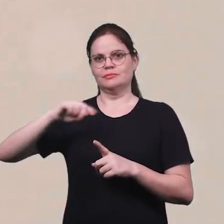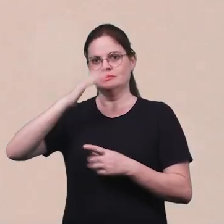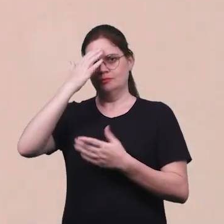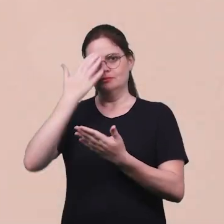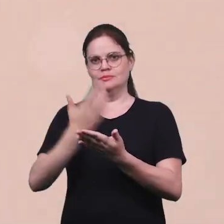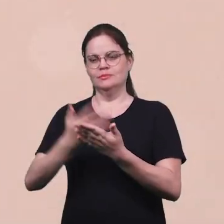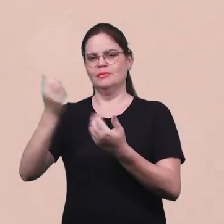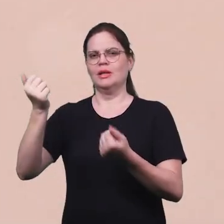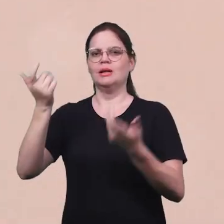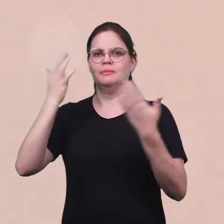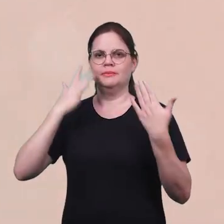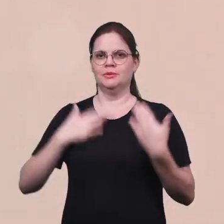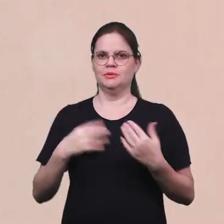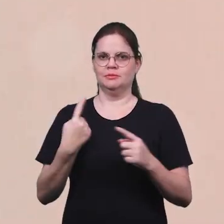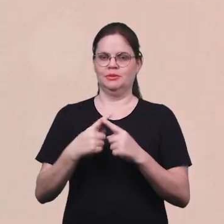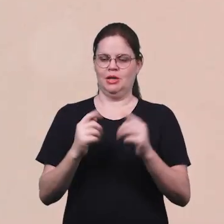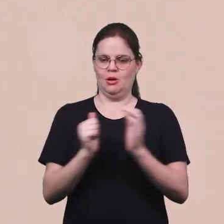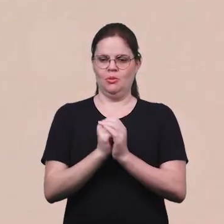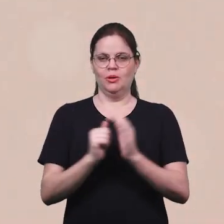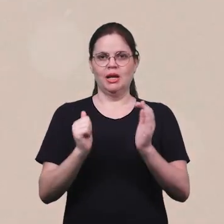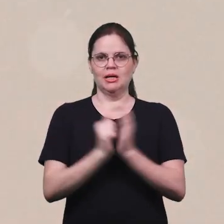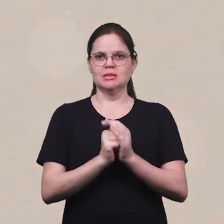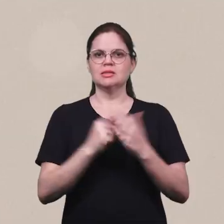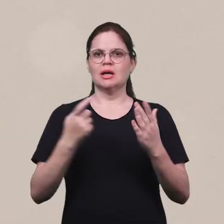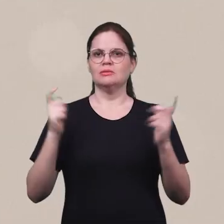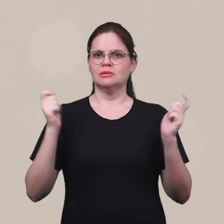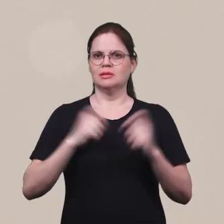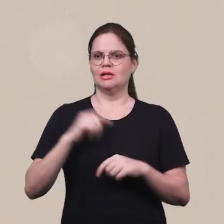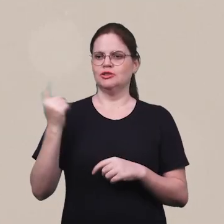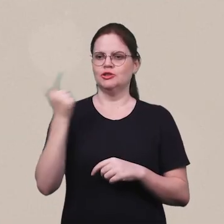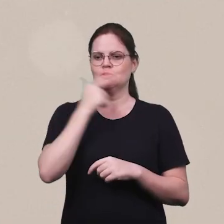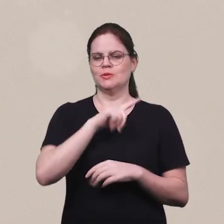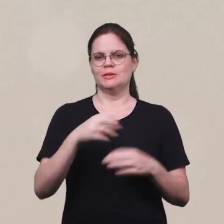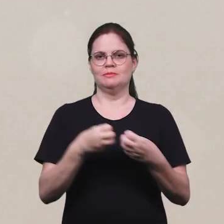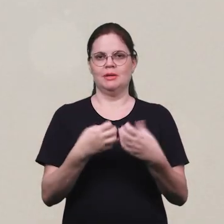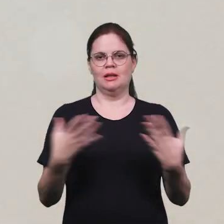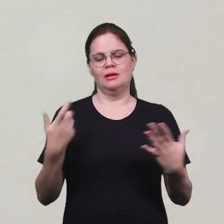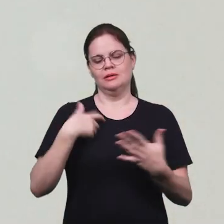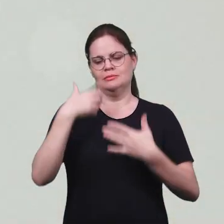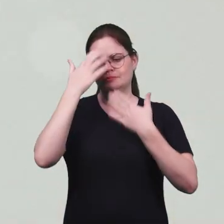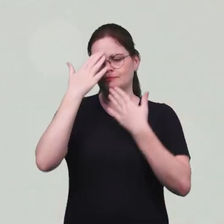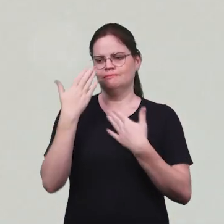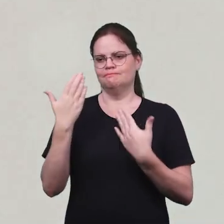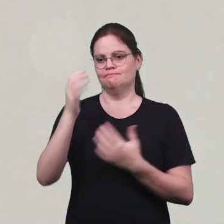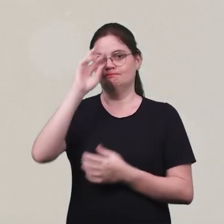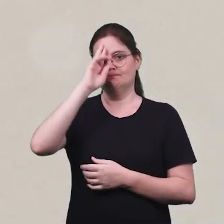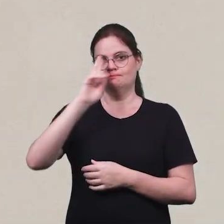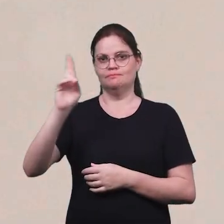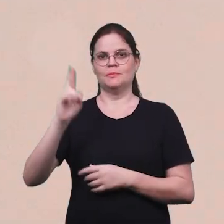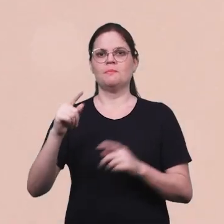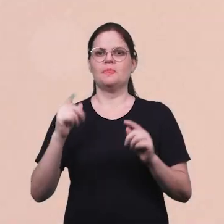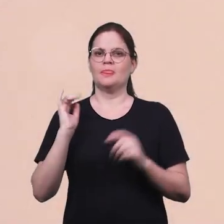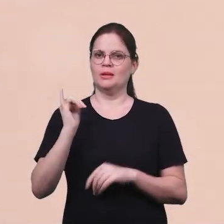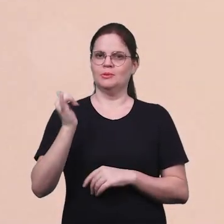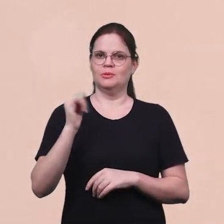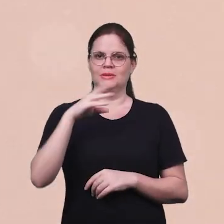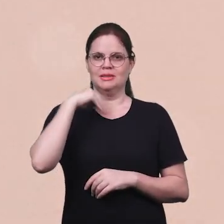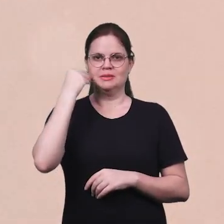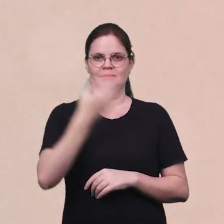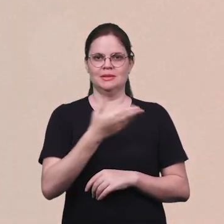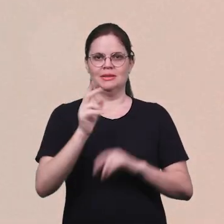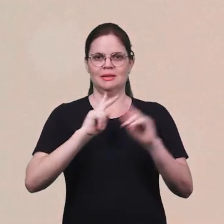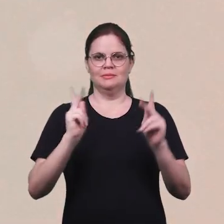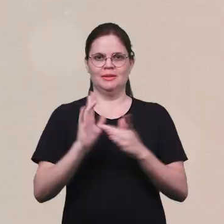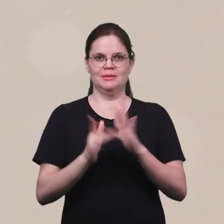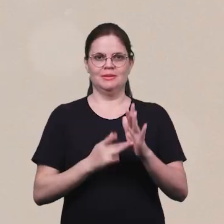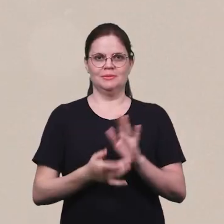ora. A oração vai aonde nós não podemos ir. Eu estou grata pelo Senhor, gostaria de contar essa experiência.